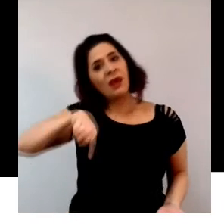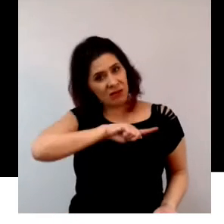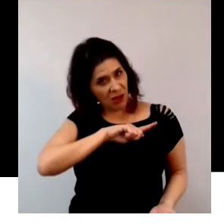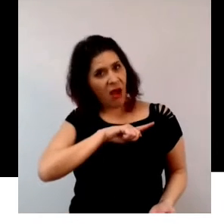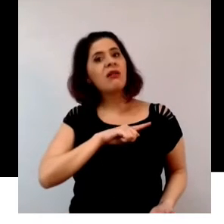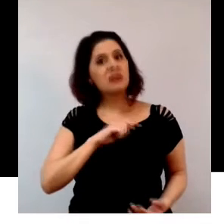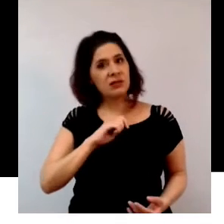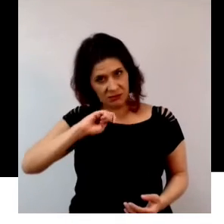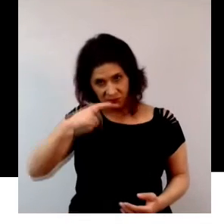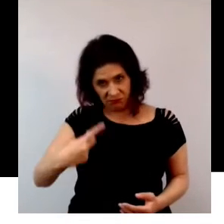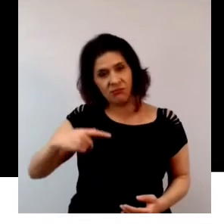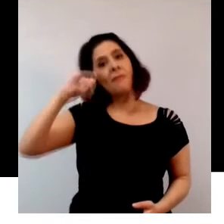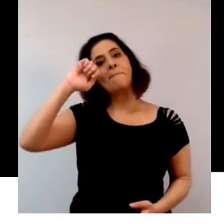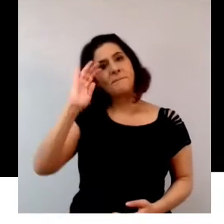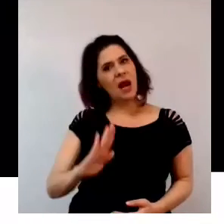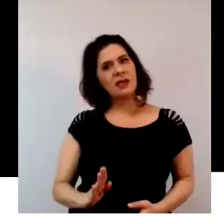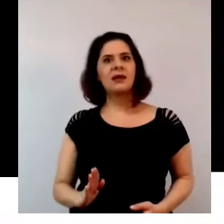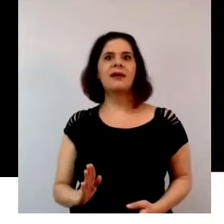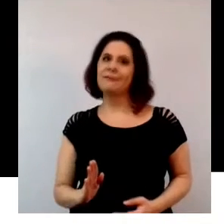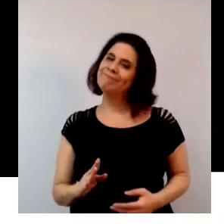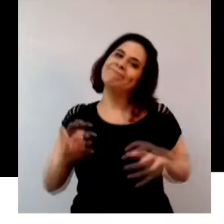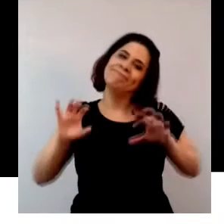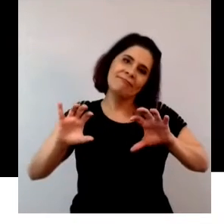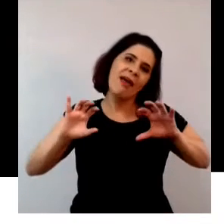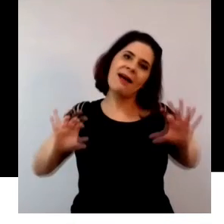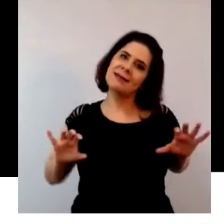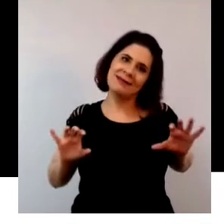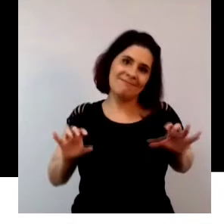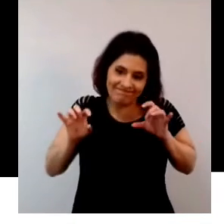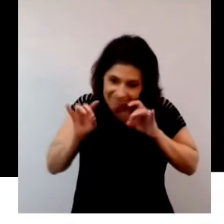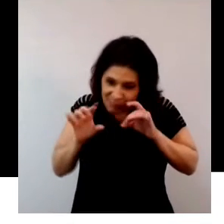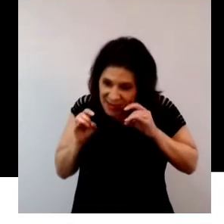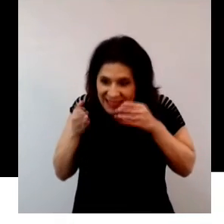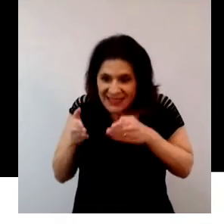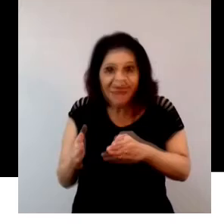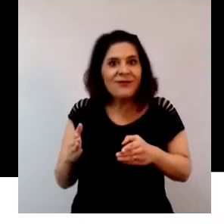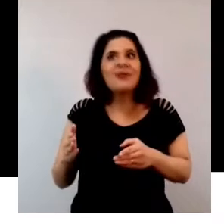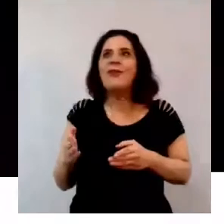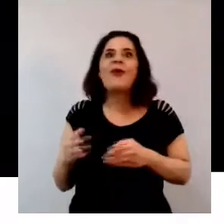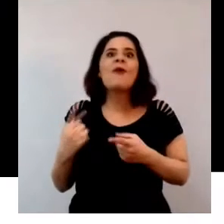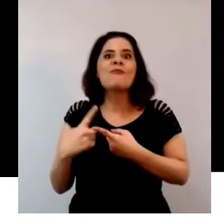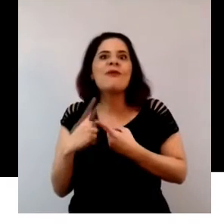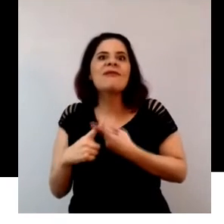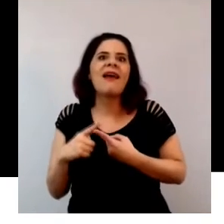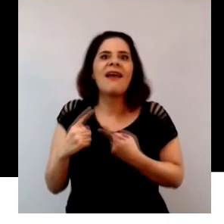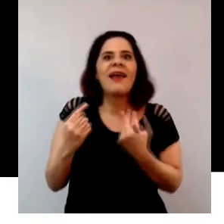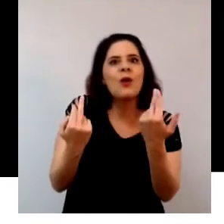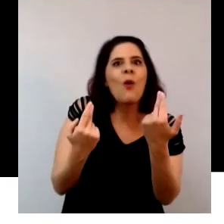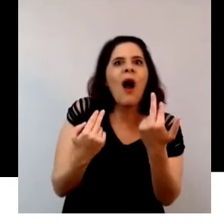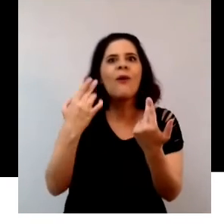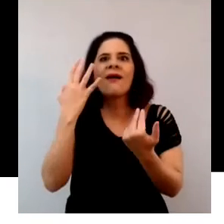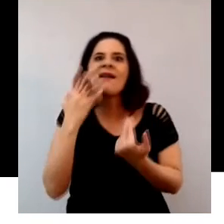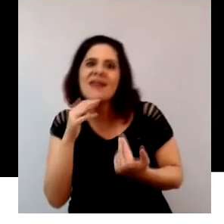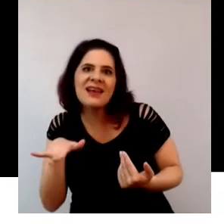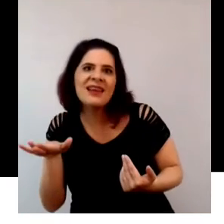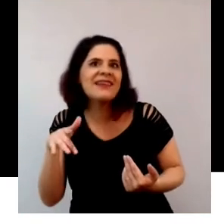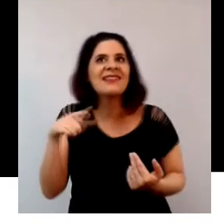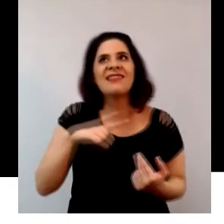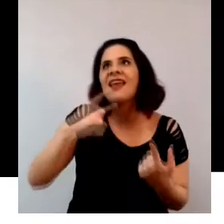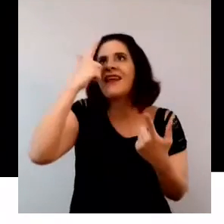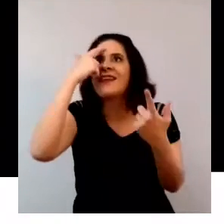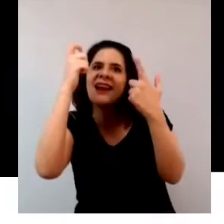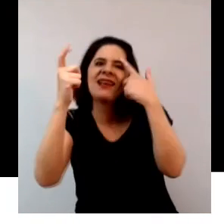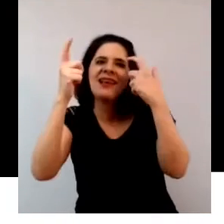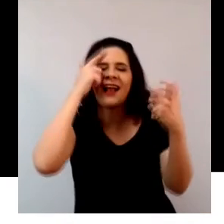pode descartar, porque isso é muito especial, isso nos dá muita criatividade, isso nos empodera de várias formas, mas que usado de uma